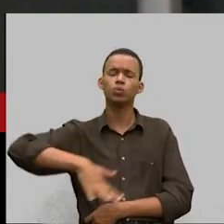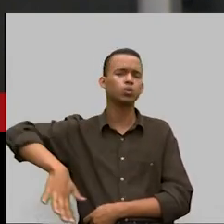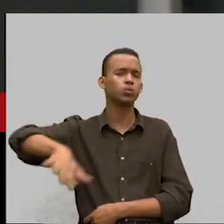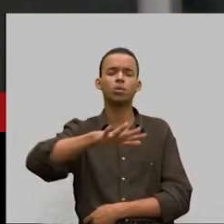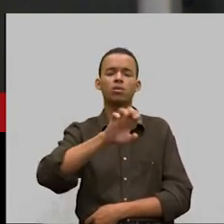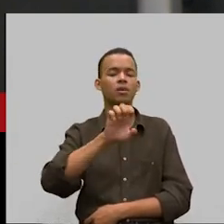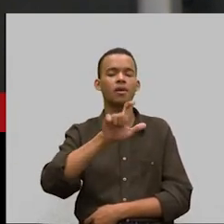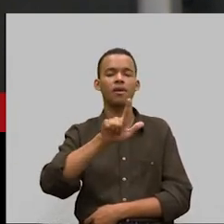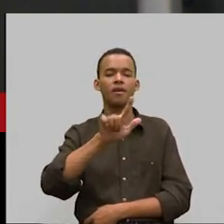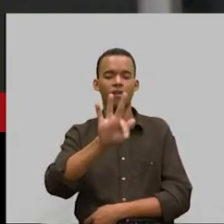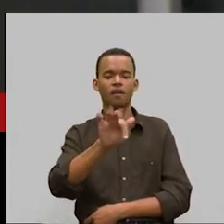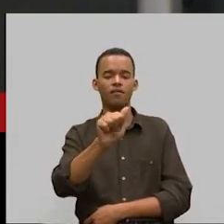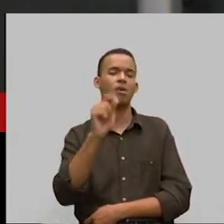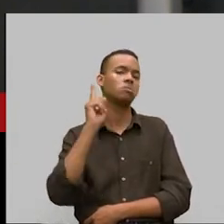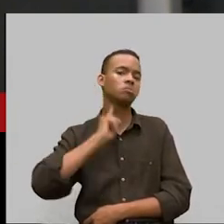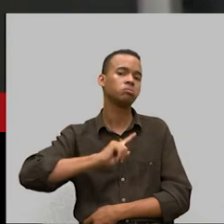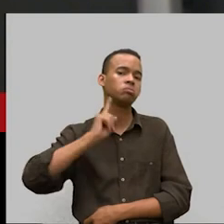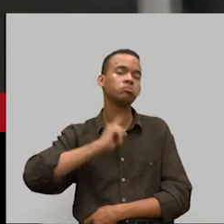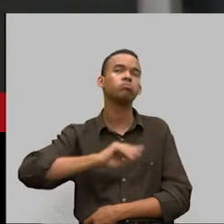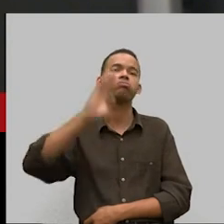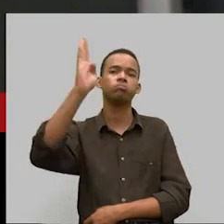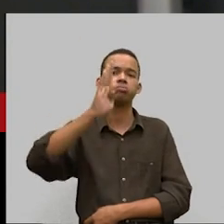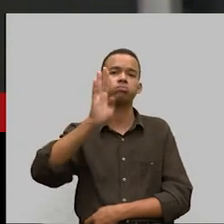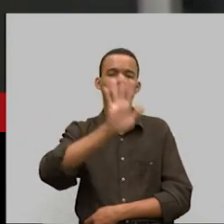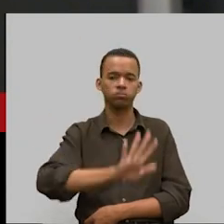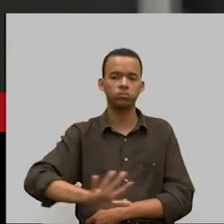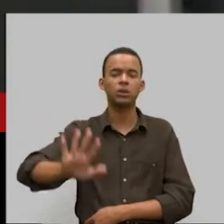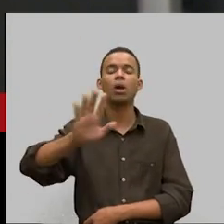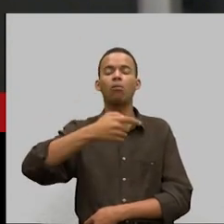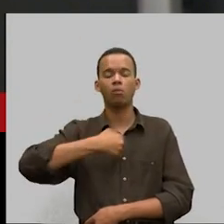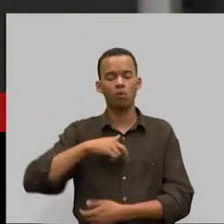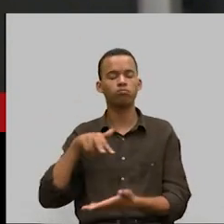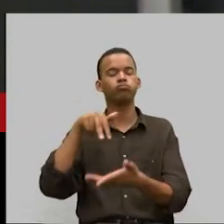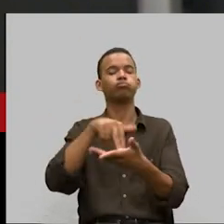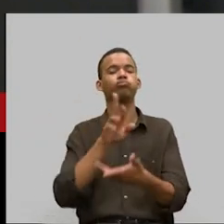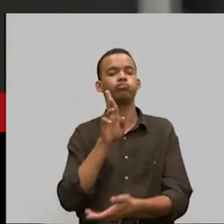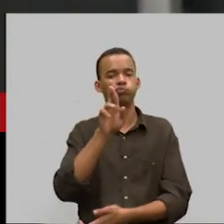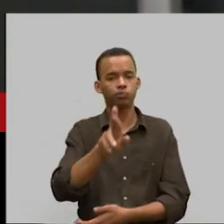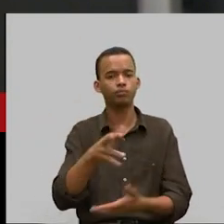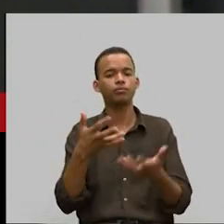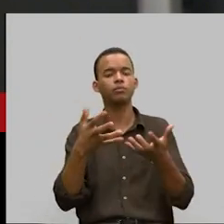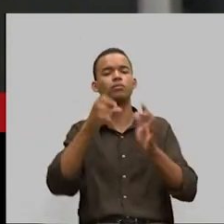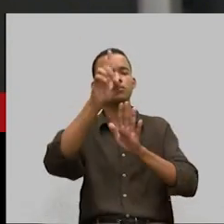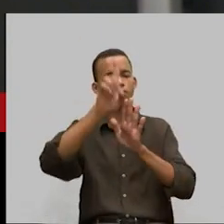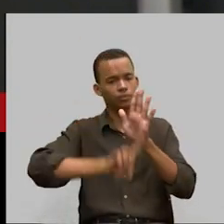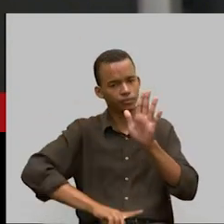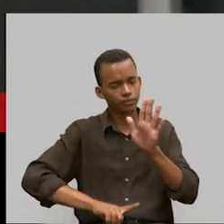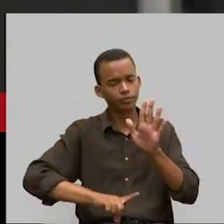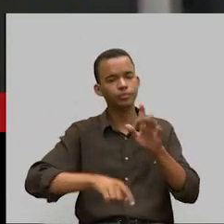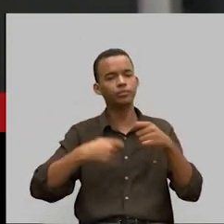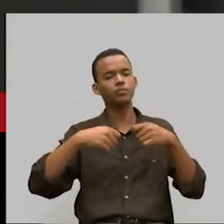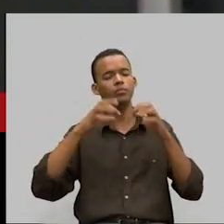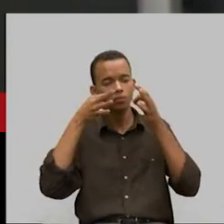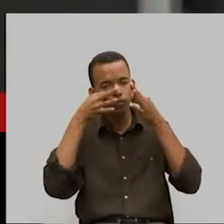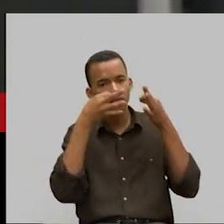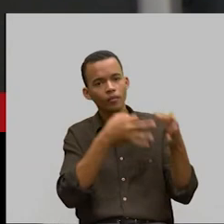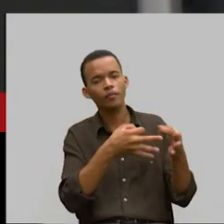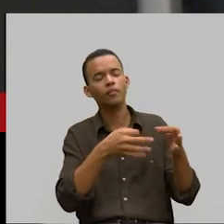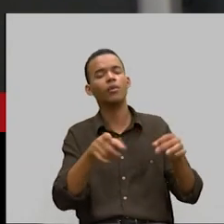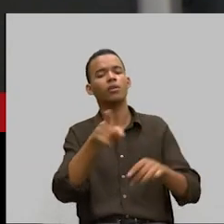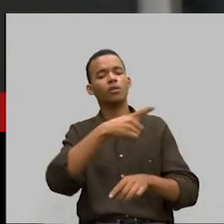Minas Gerais e de todo o Brasil querem ter seus direitos atendidos e se